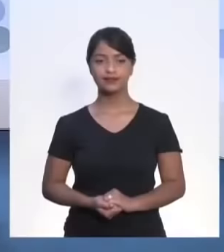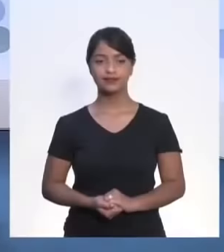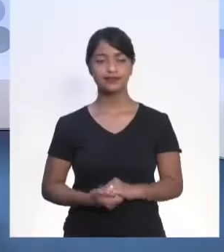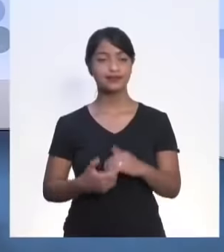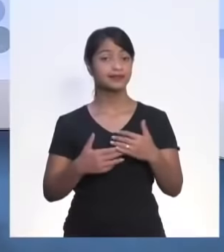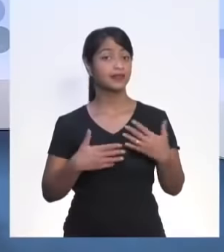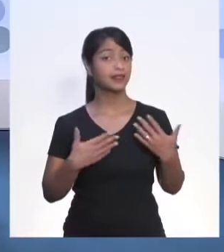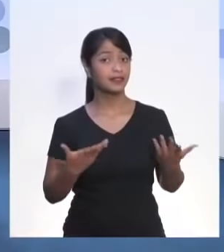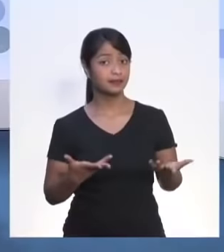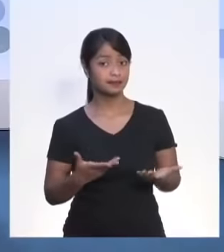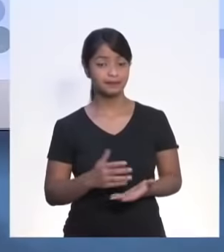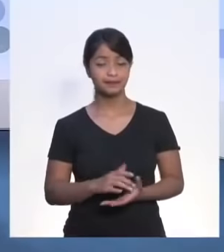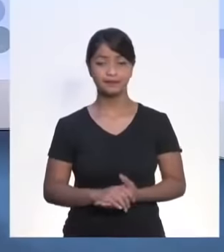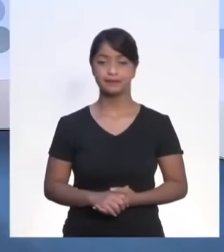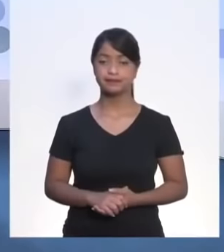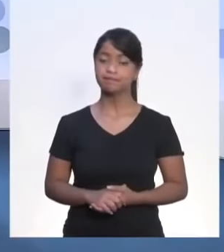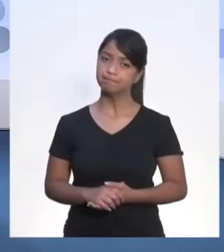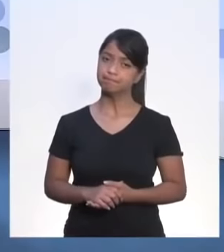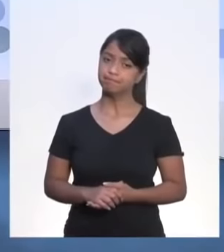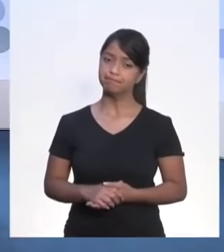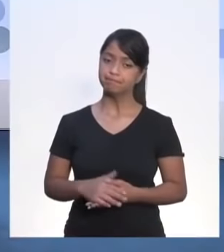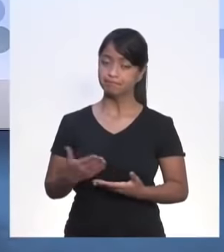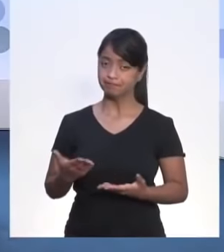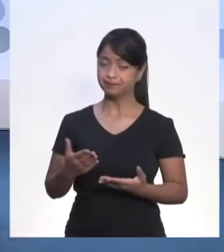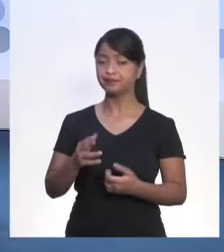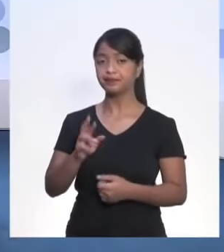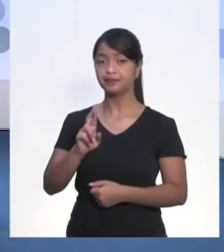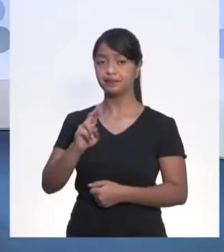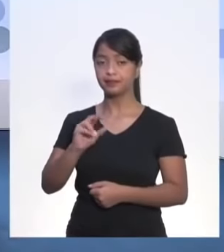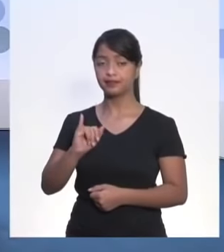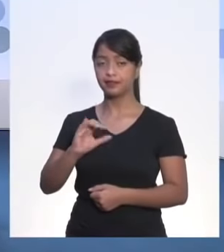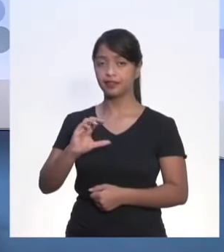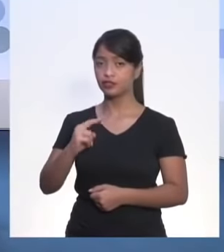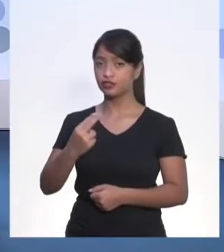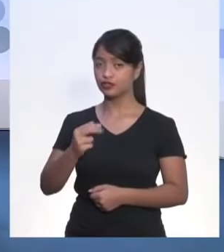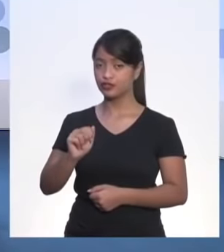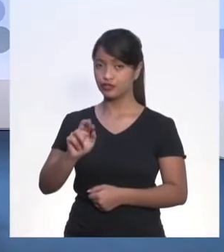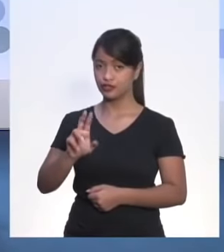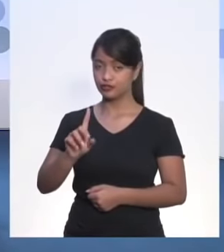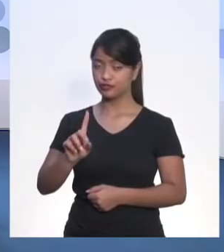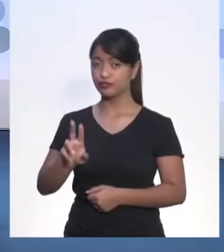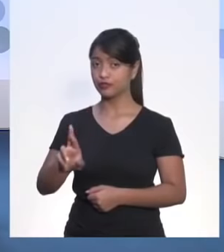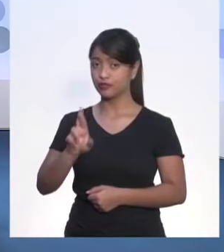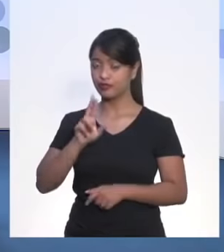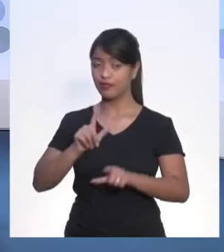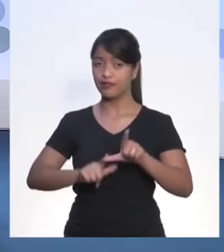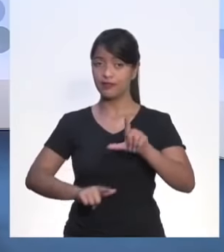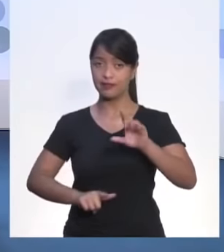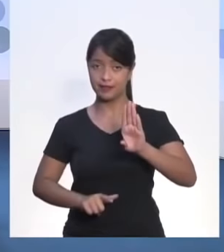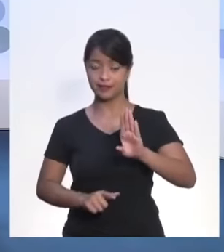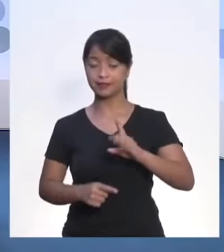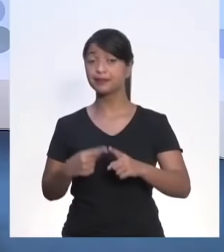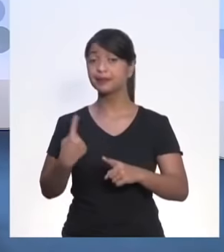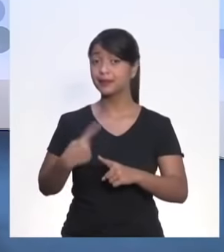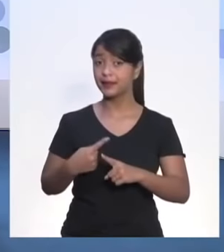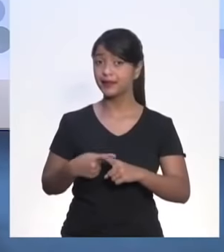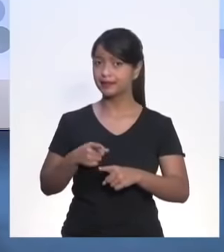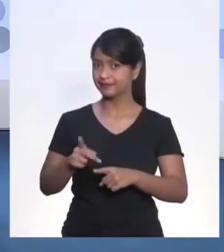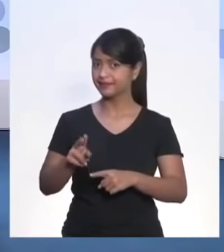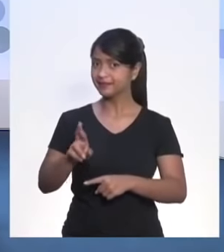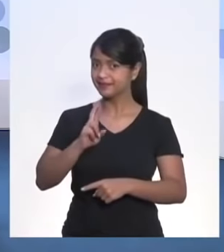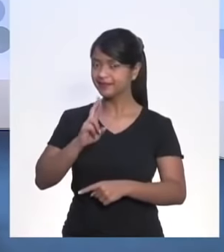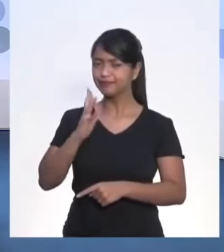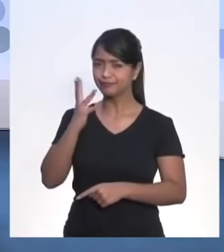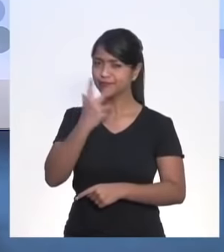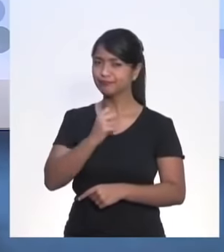E aí, Mônica? Bom, Richard Wesley falou, respondeu B, e ele justificou, olha que bonitinho.